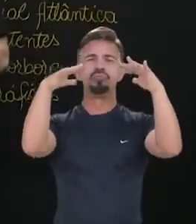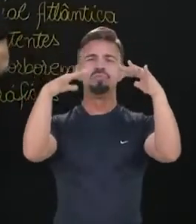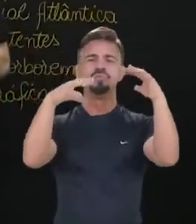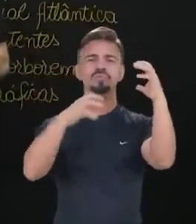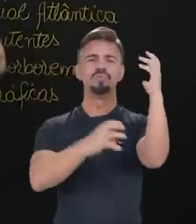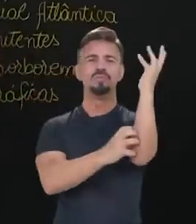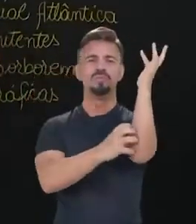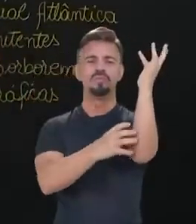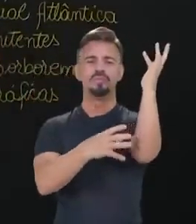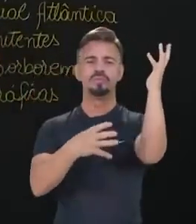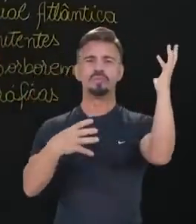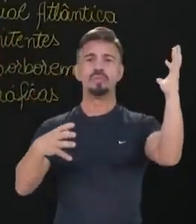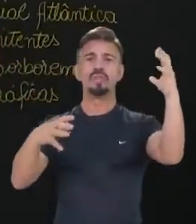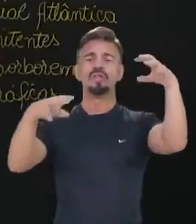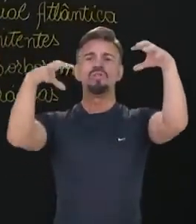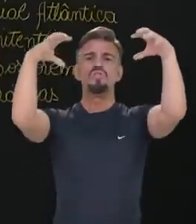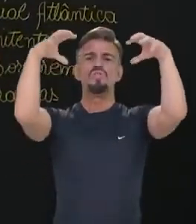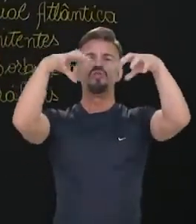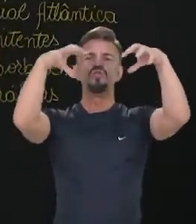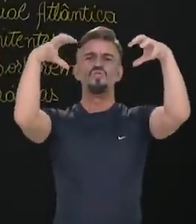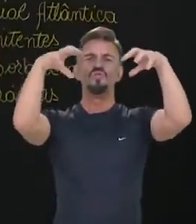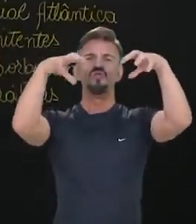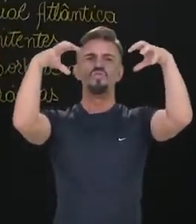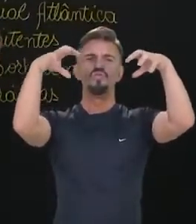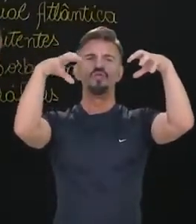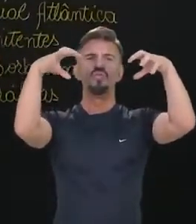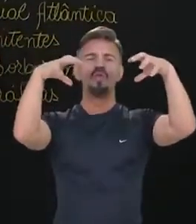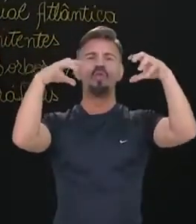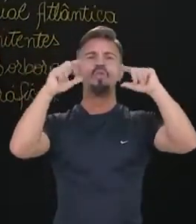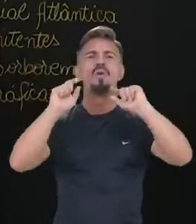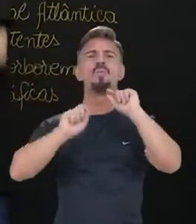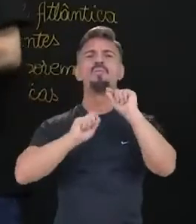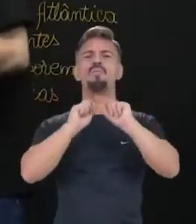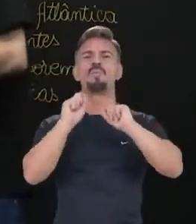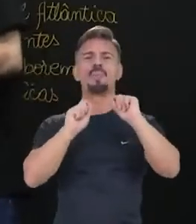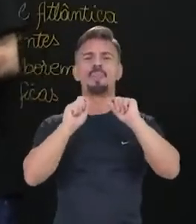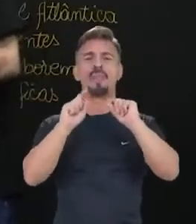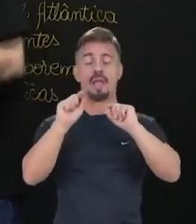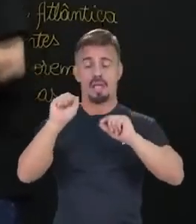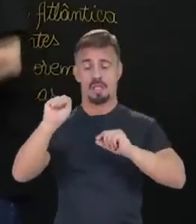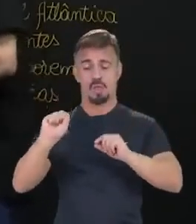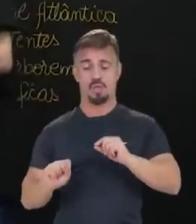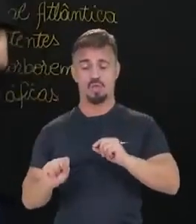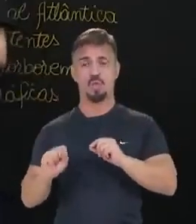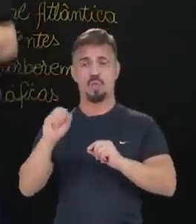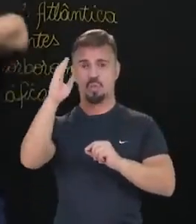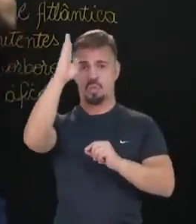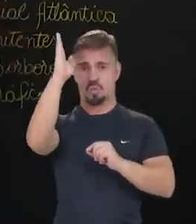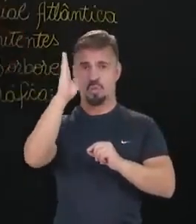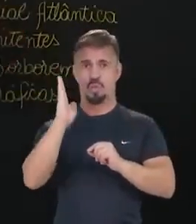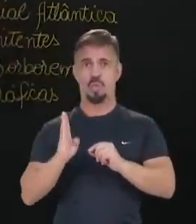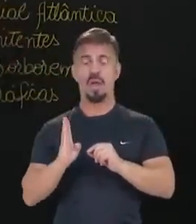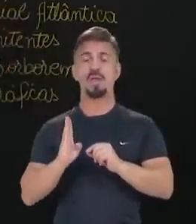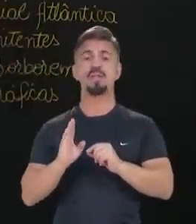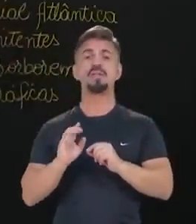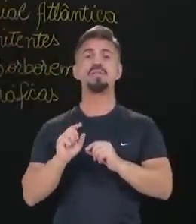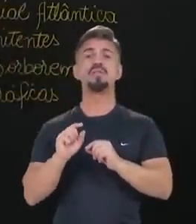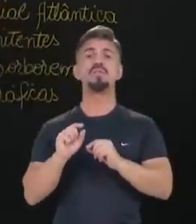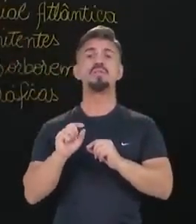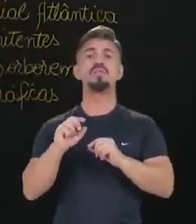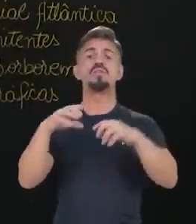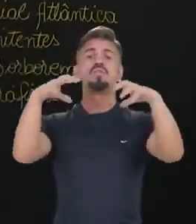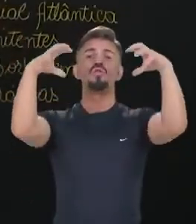o que nós chamamos de chuvas convectivas, que lá na região sul do Brasil, na região sudeste, chamamos isso